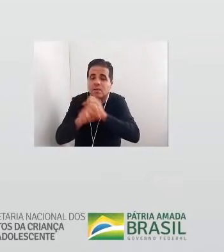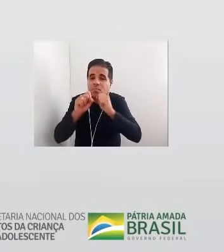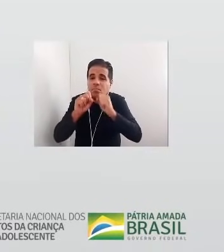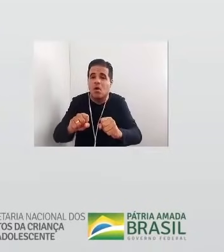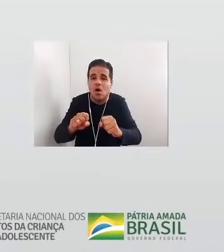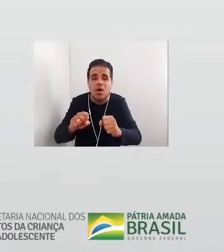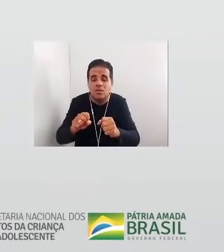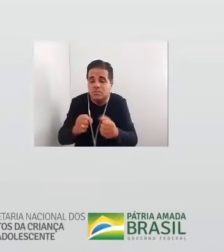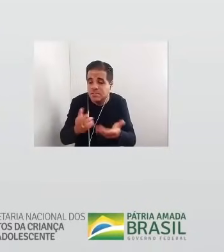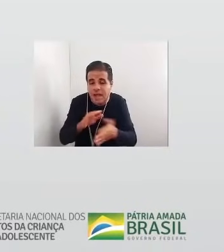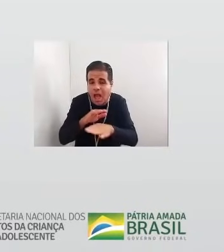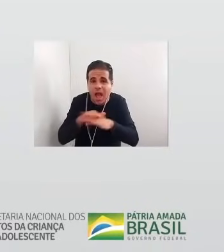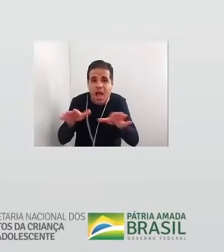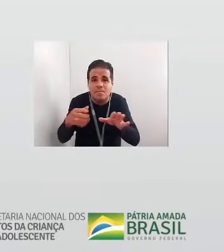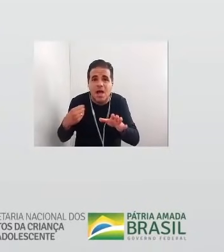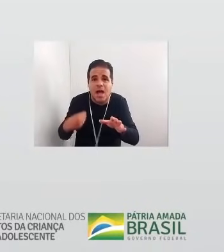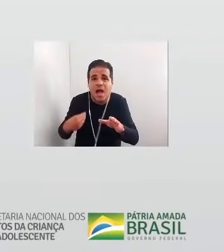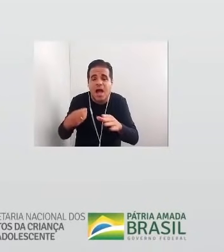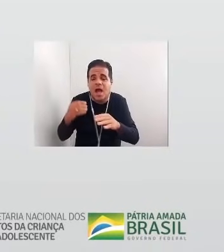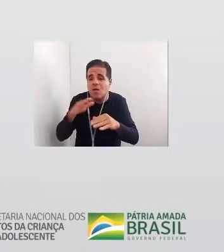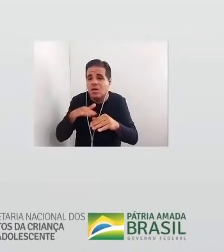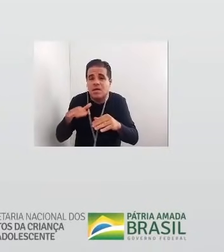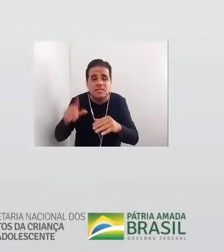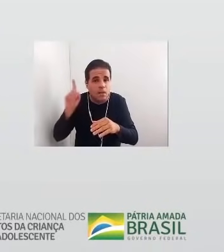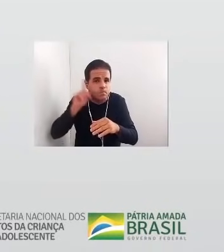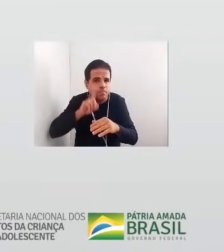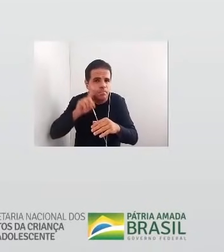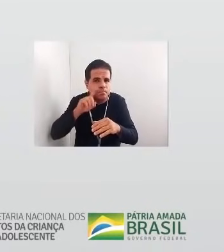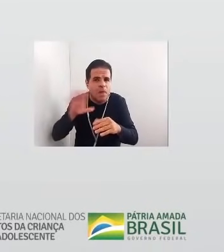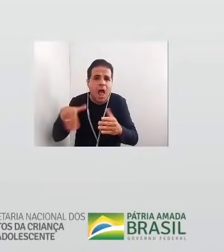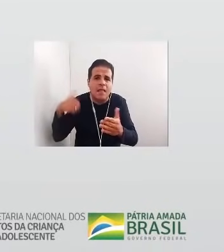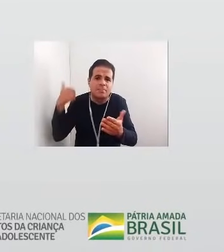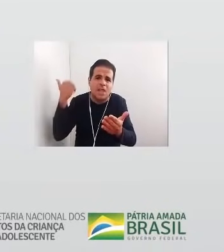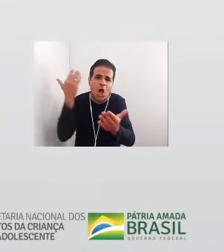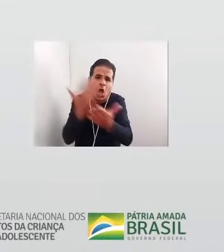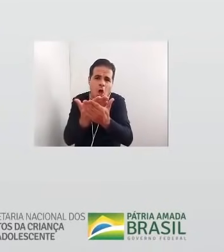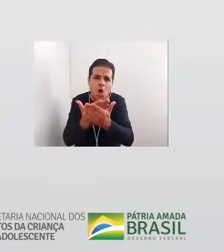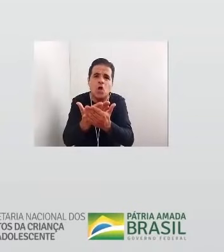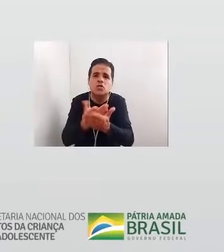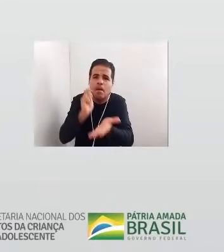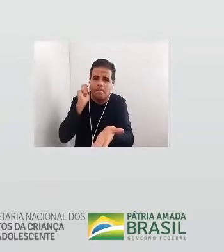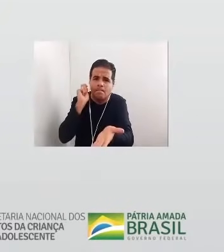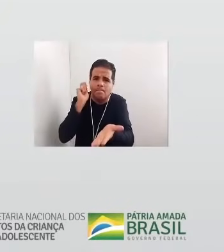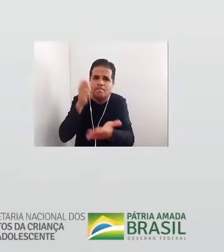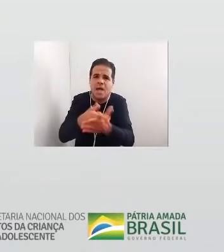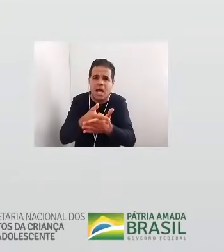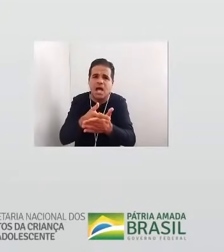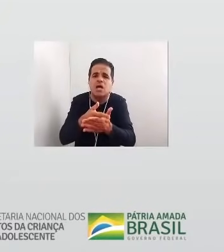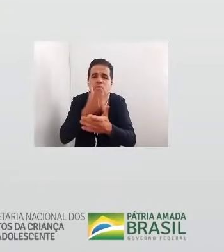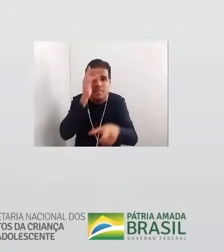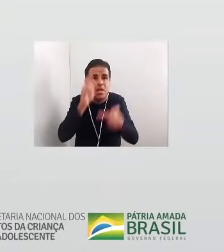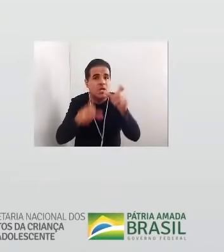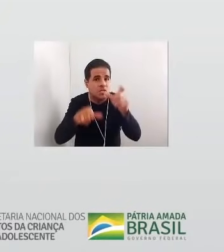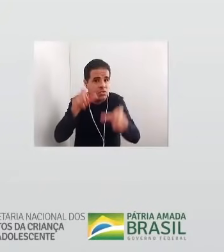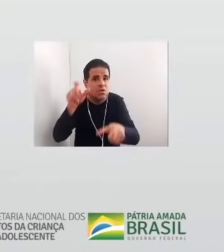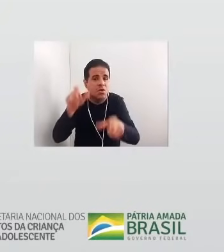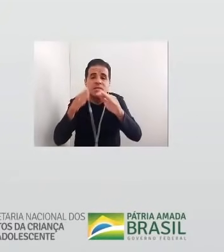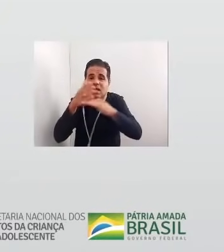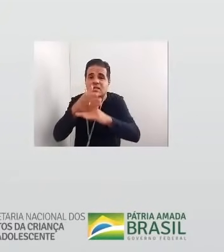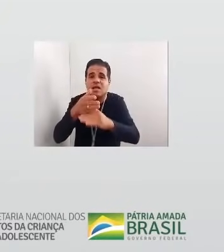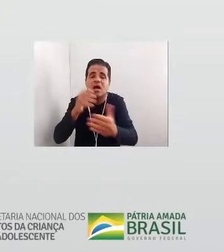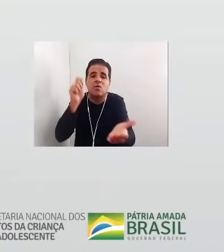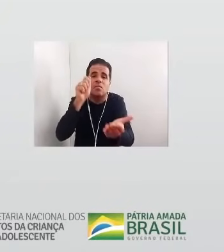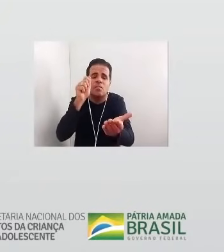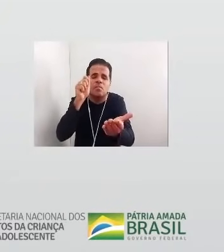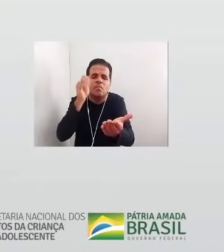esterilizar uma criança. Os Estados Unidos estão até hoje indenizando pessoas que estão entrando com o processo por terem